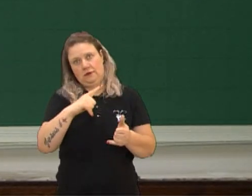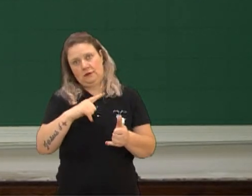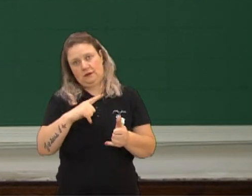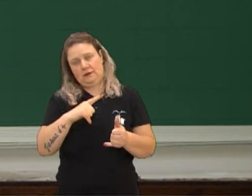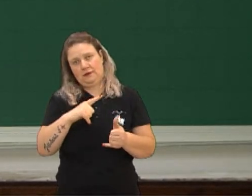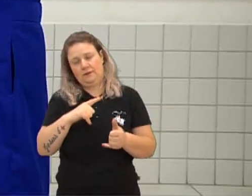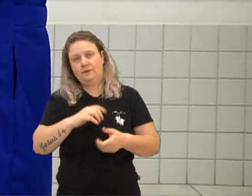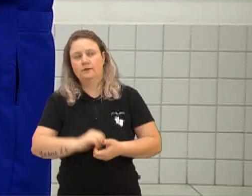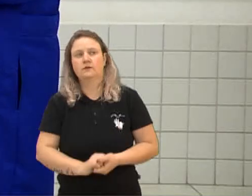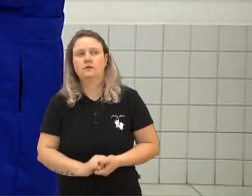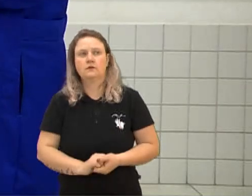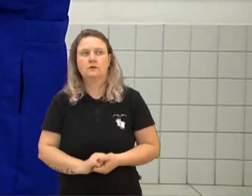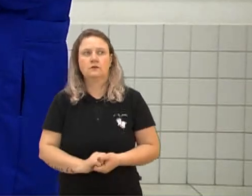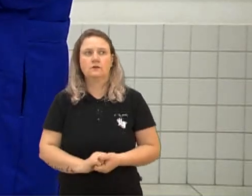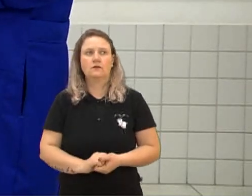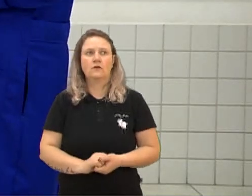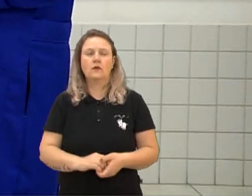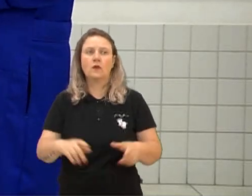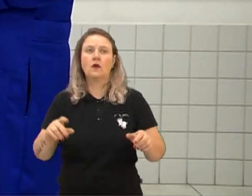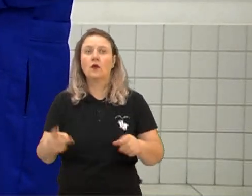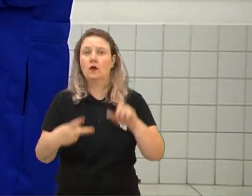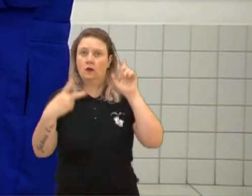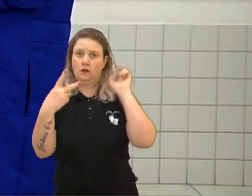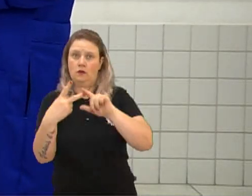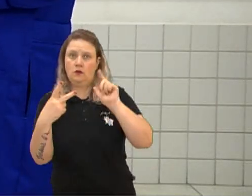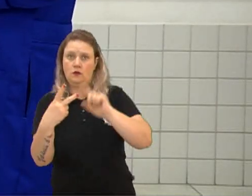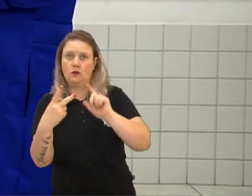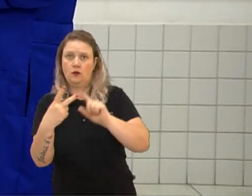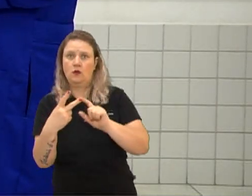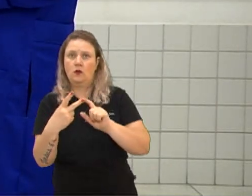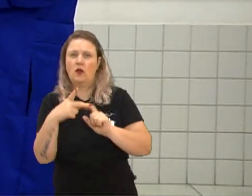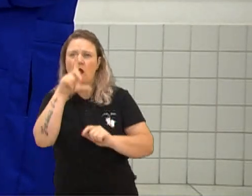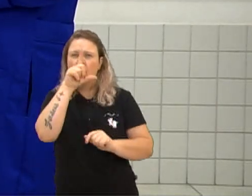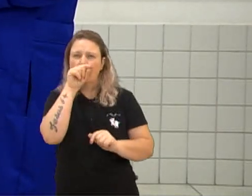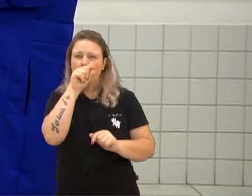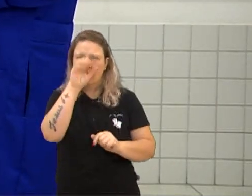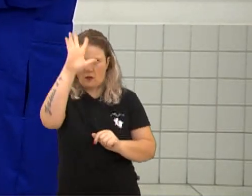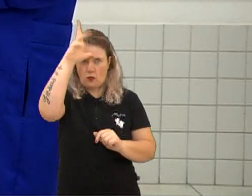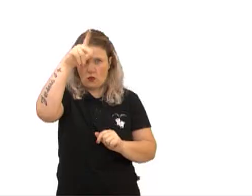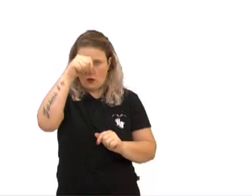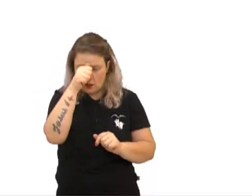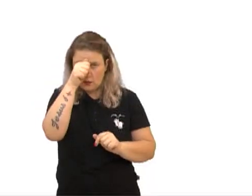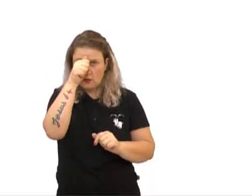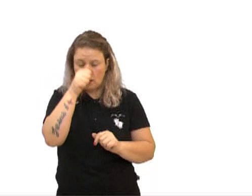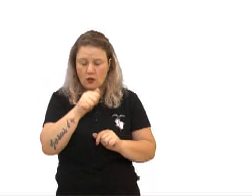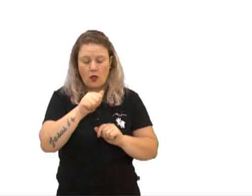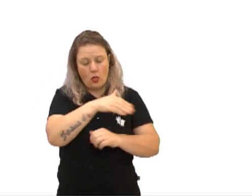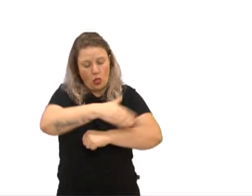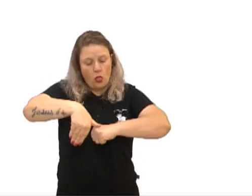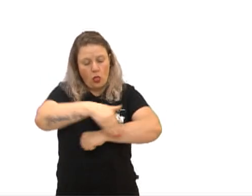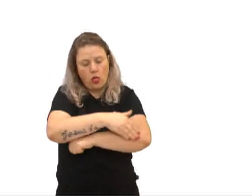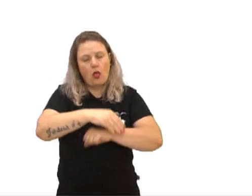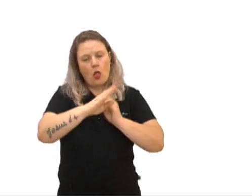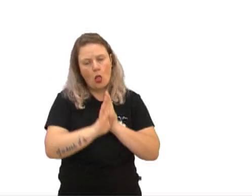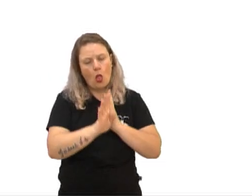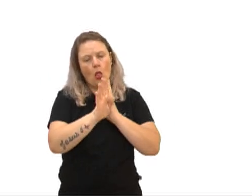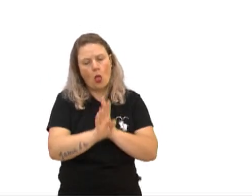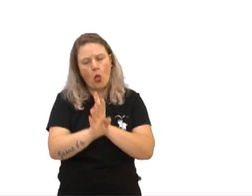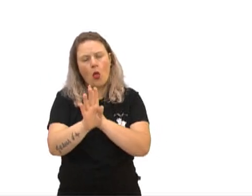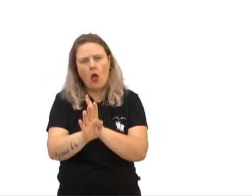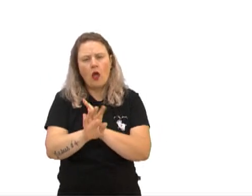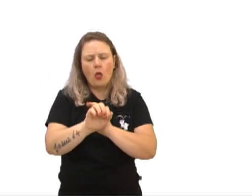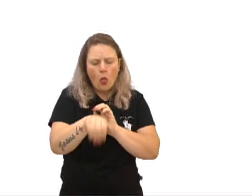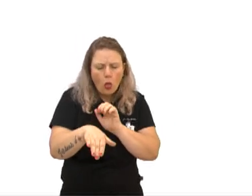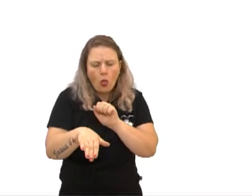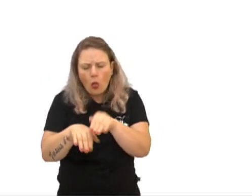muito amáveis. As rosas têm espinhos. Segundo, um bando de galinhas de Angola atravessa a rua em fila